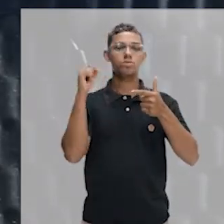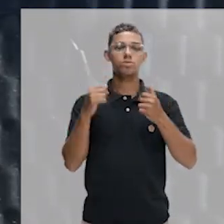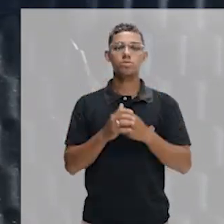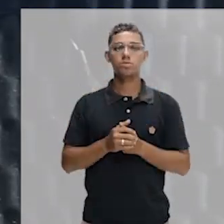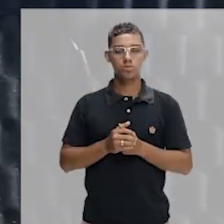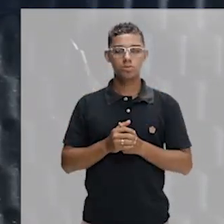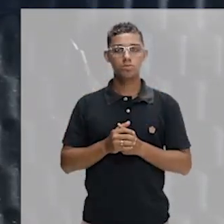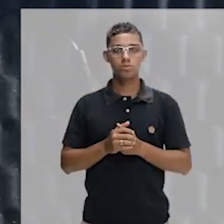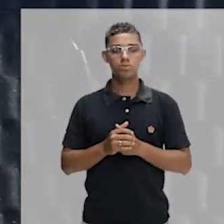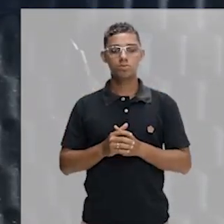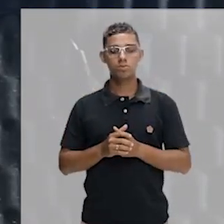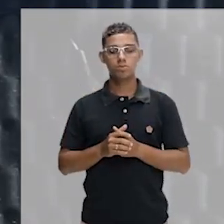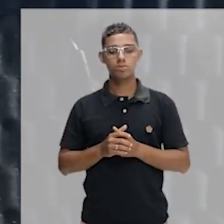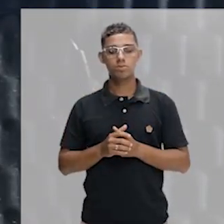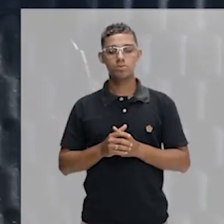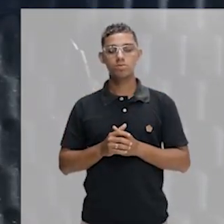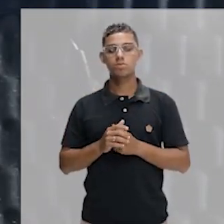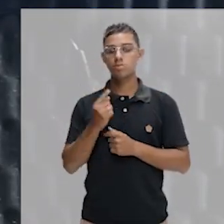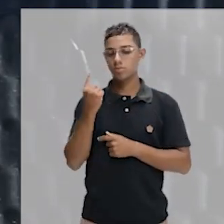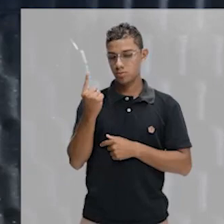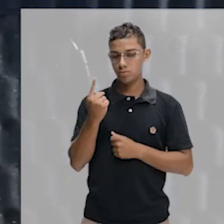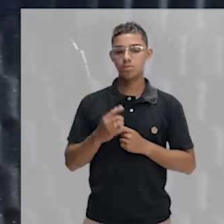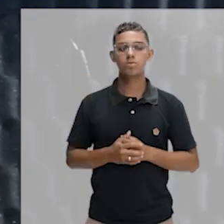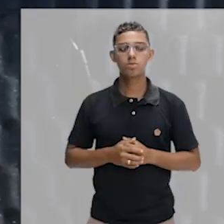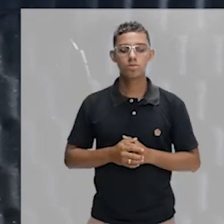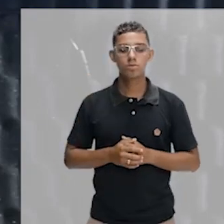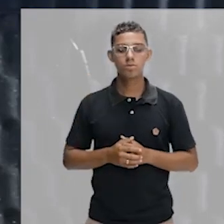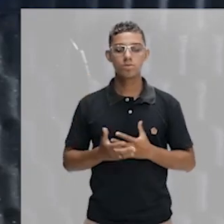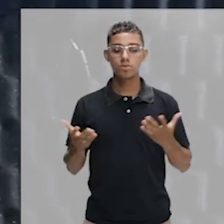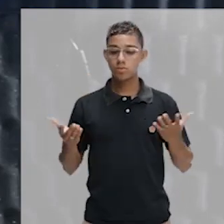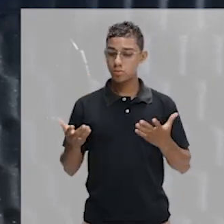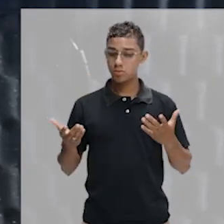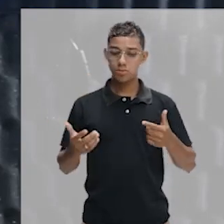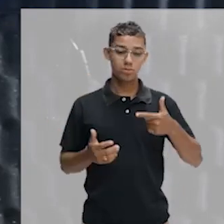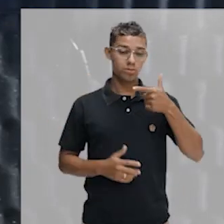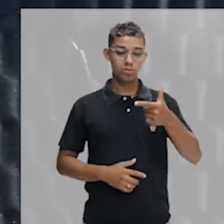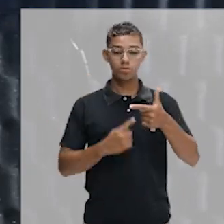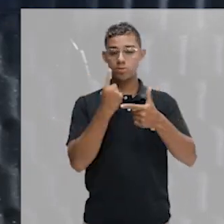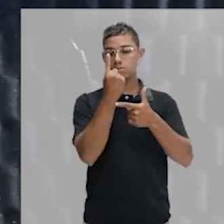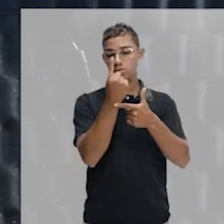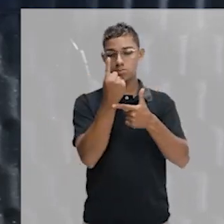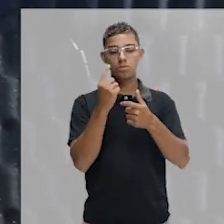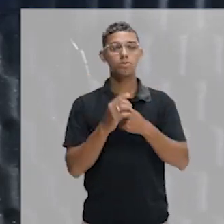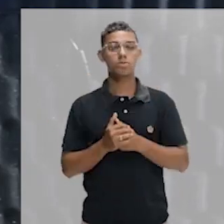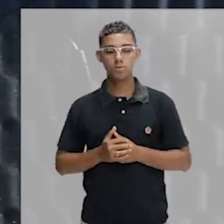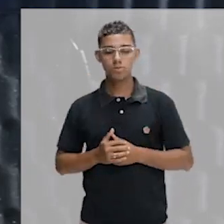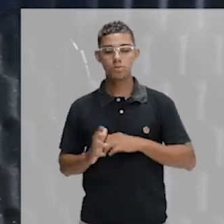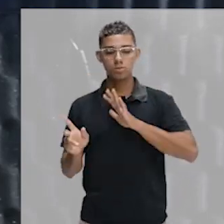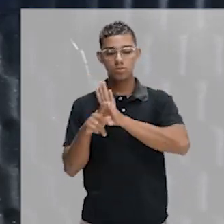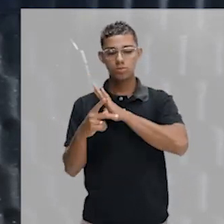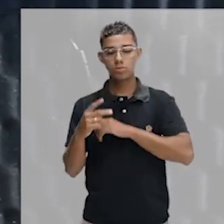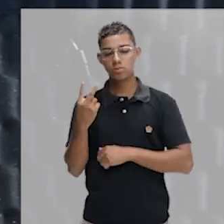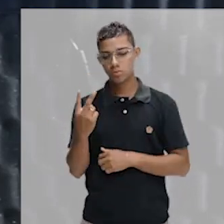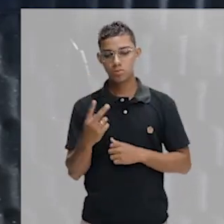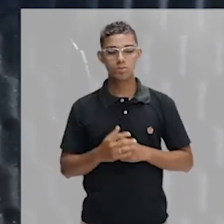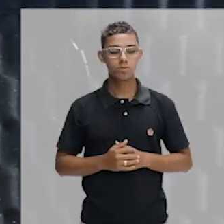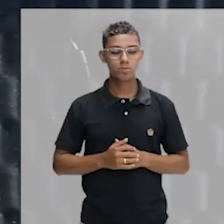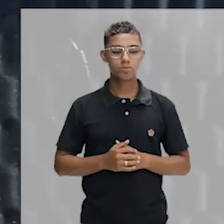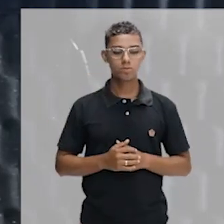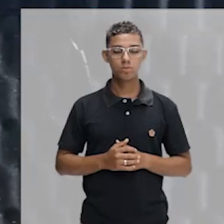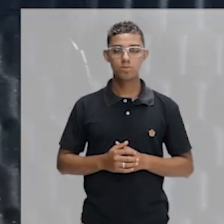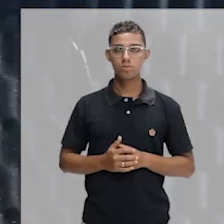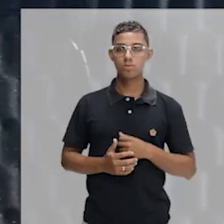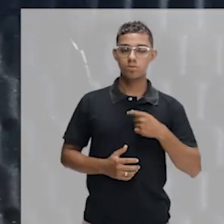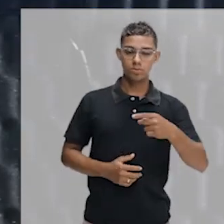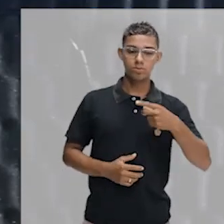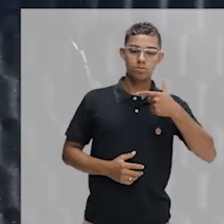no lugar do X o 1 então eu vou calcular o 2 elevado a 1 2 elevado a unidade o próprio 2 na sequência